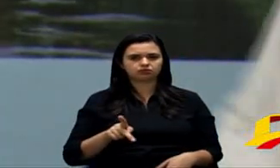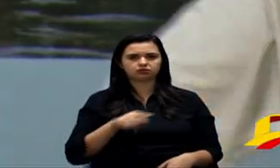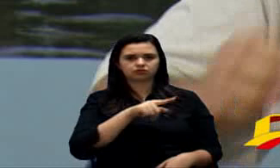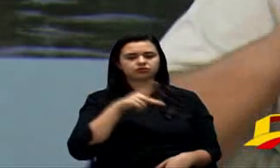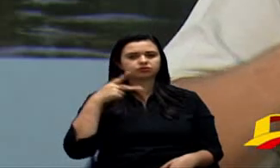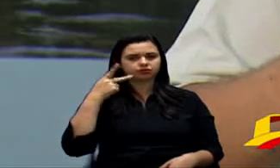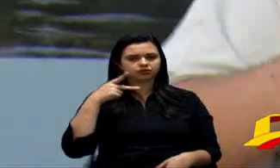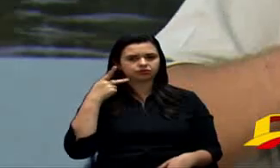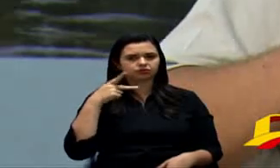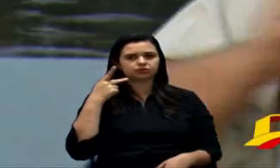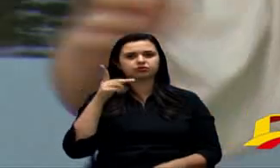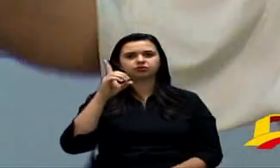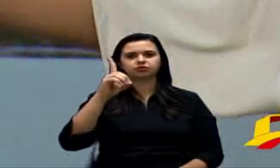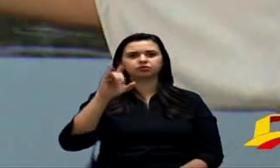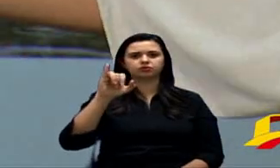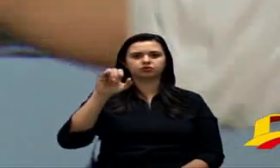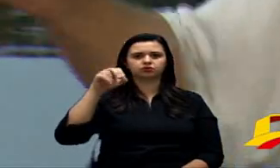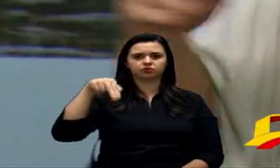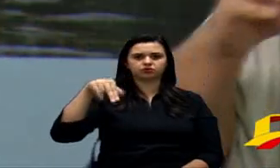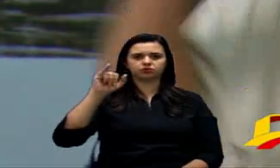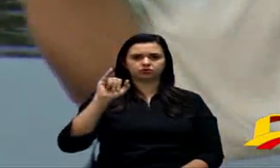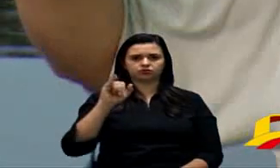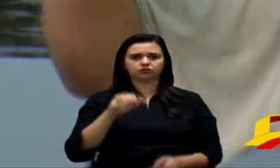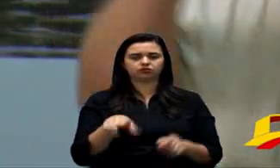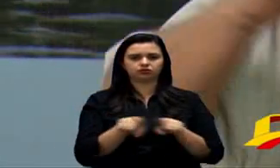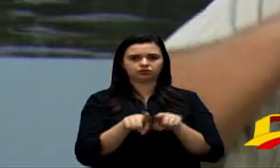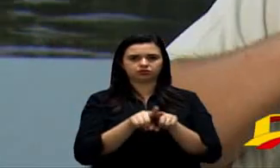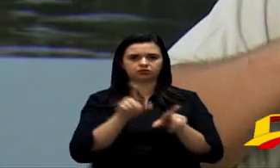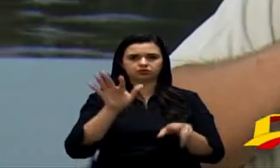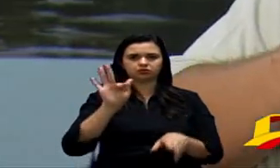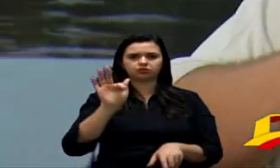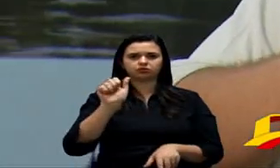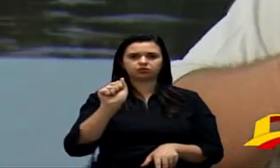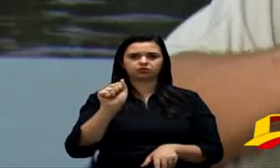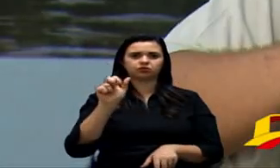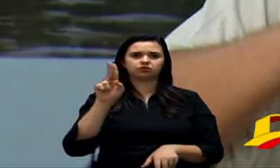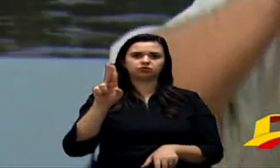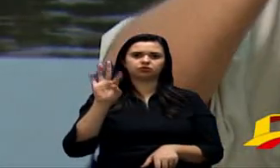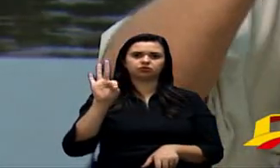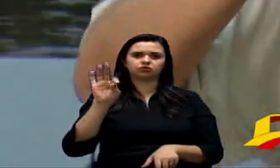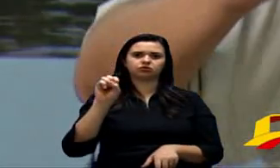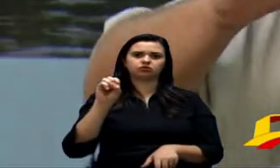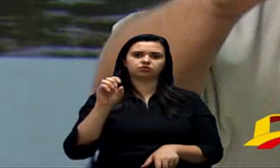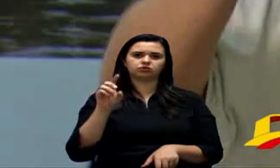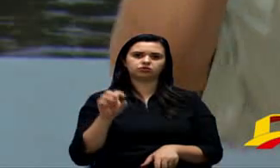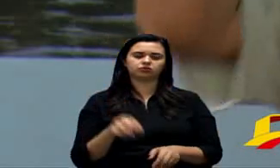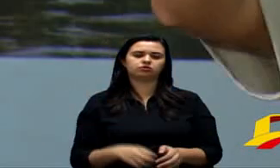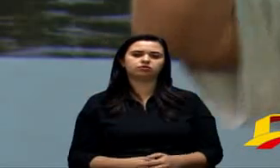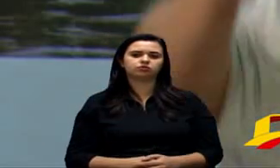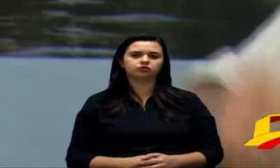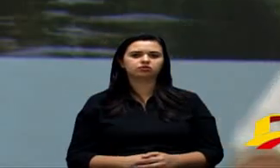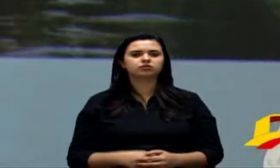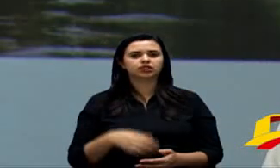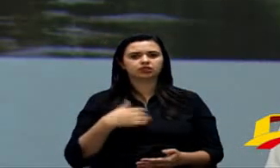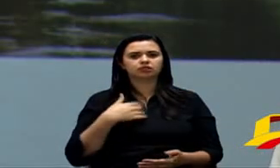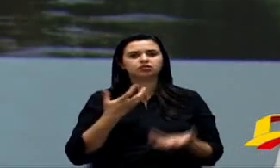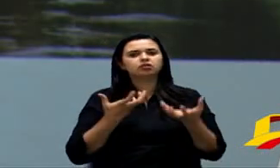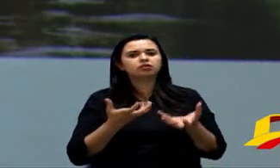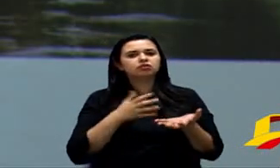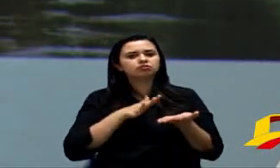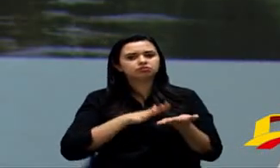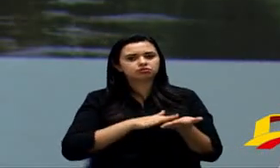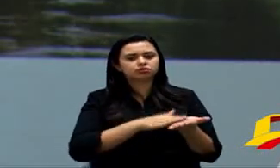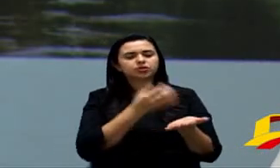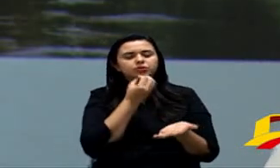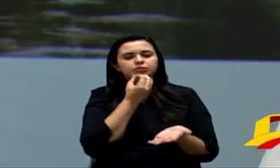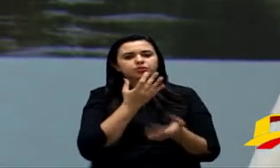vereador Fernando Dini e o Fausto Pérez, eu gostaria de agradecer, de saudar a todos com boa